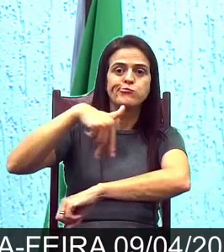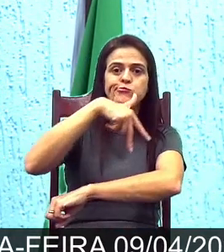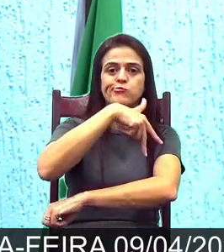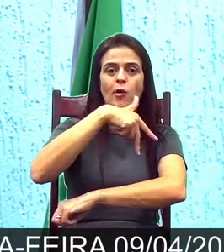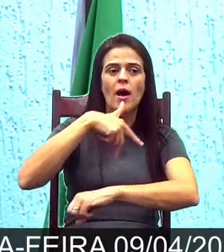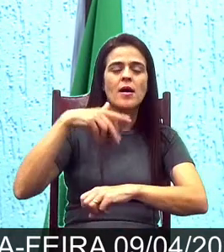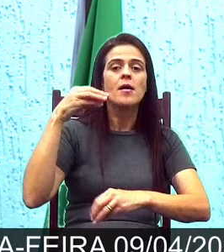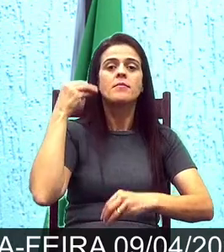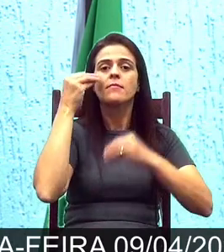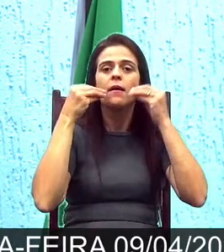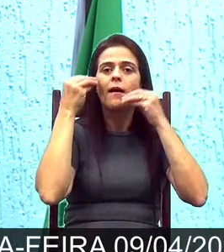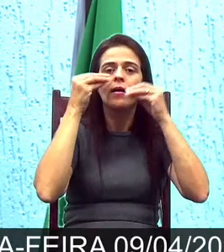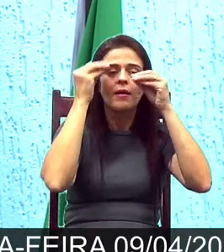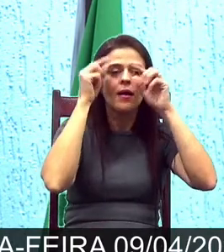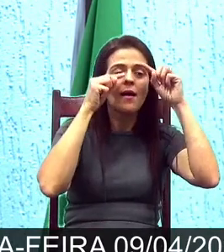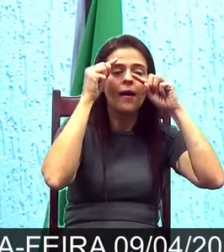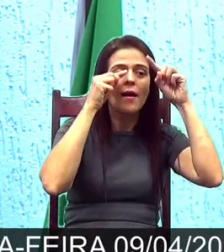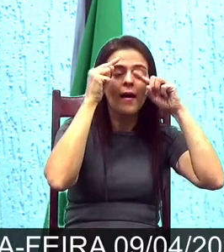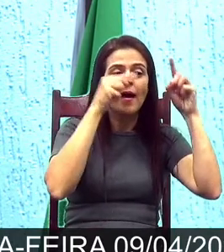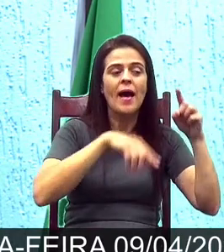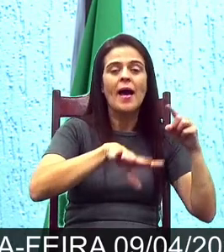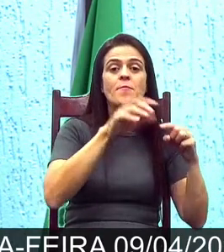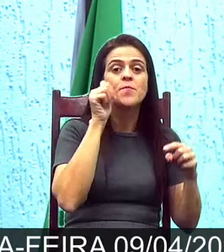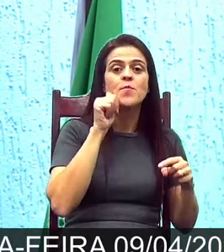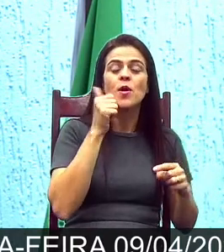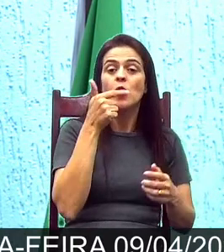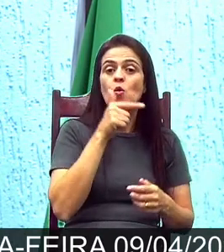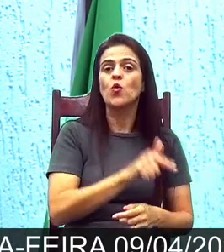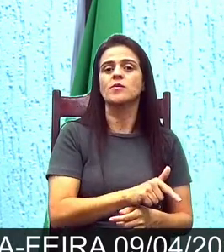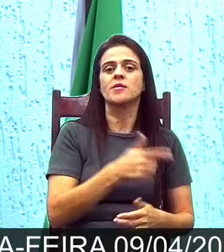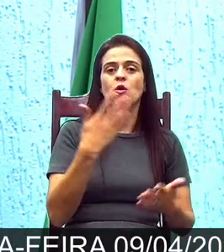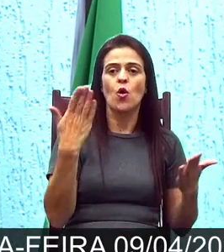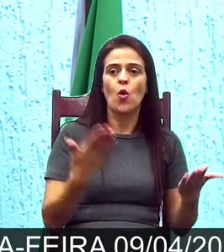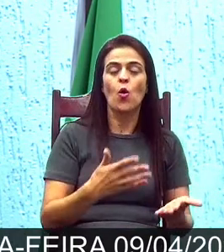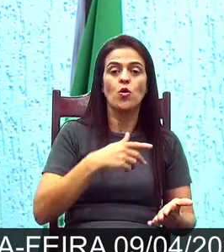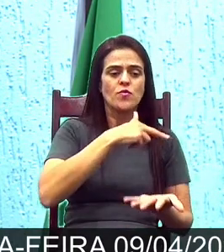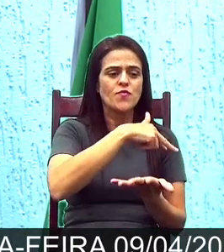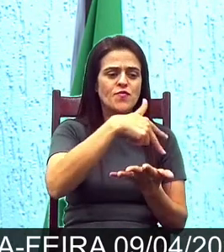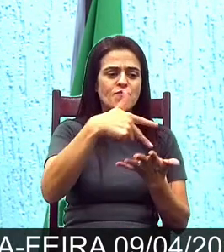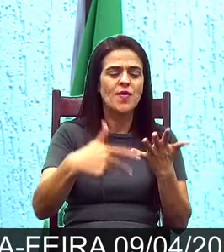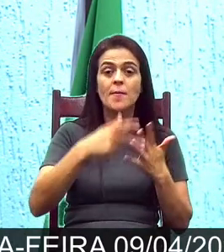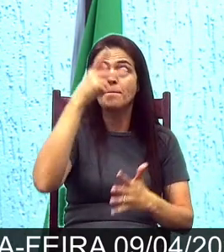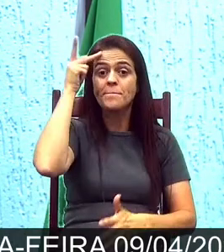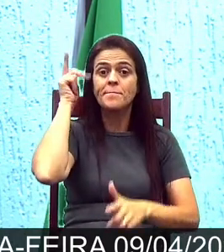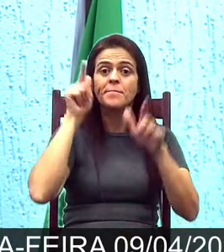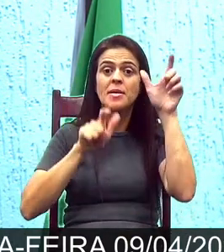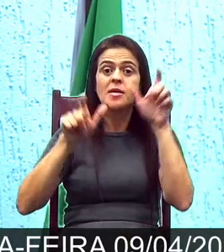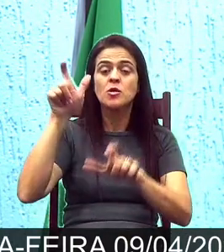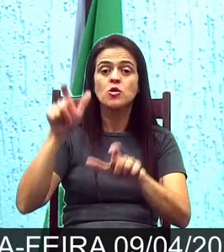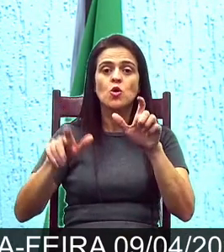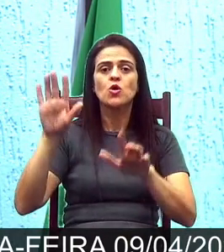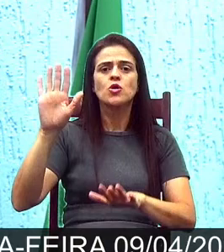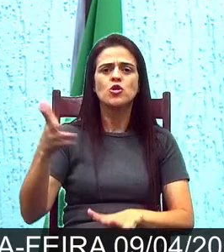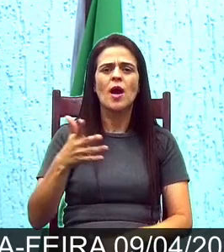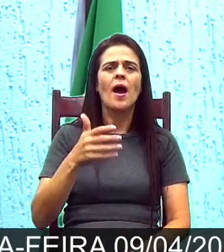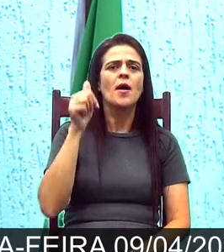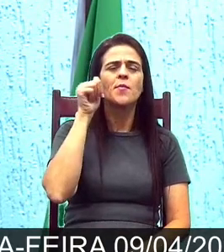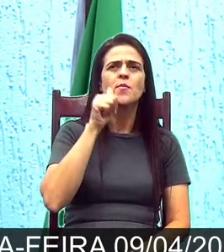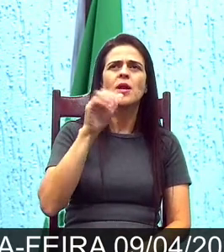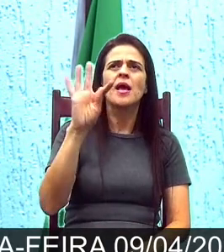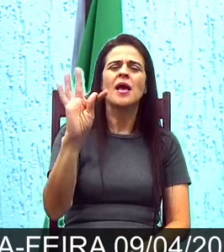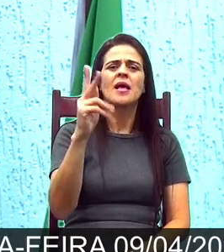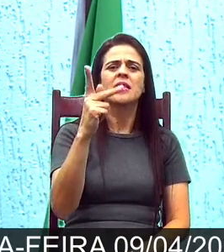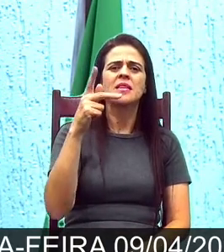marcas. A maquiagem abriu muitas portas e, com isso, o atendimento de inúmeras celebridades, como a cantora Taeme,